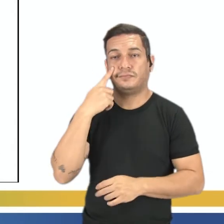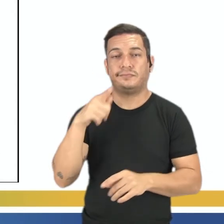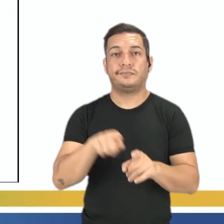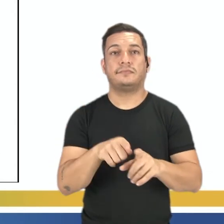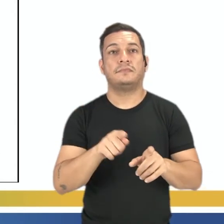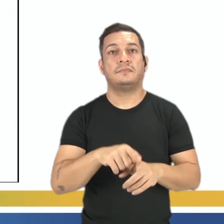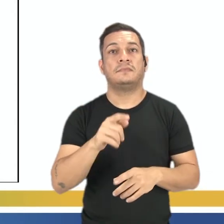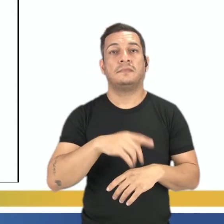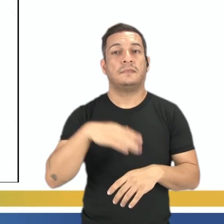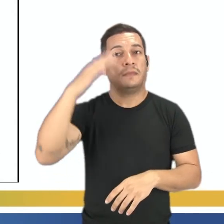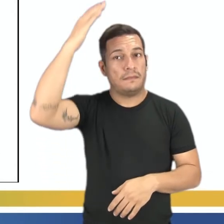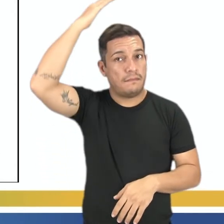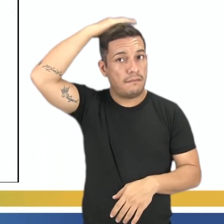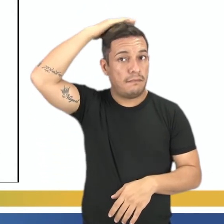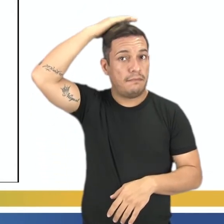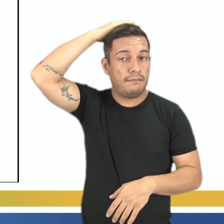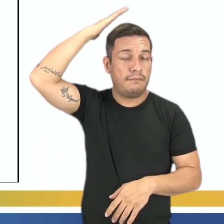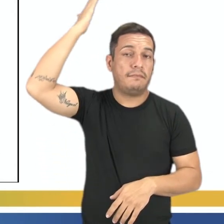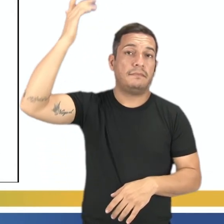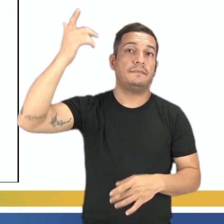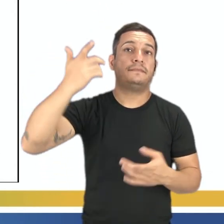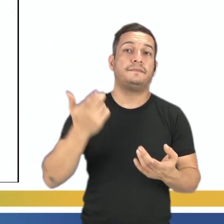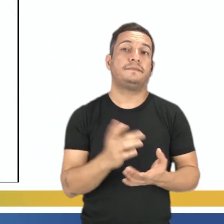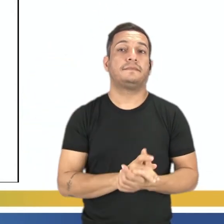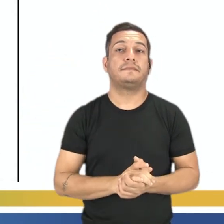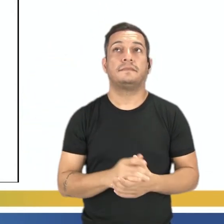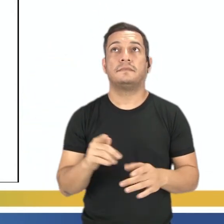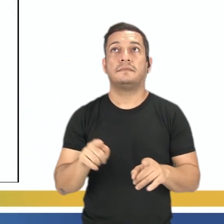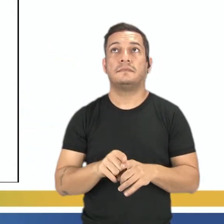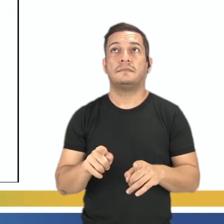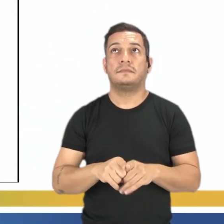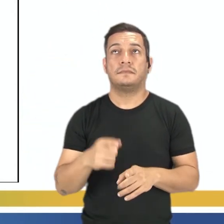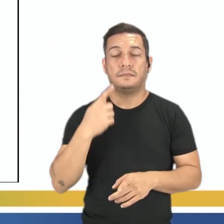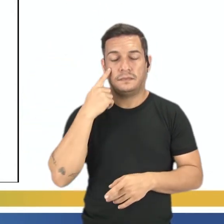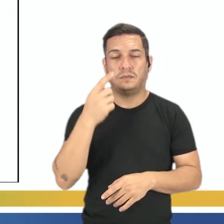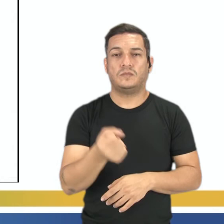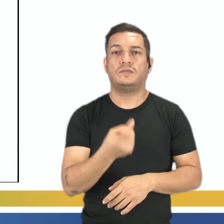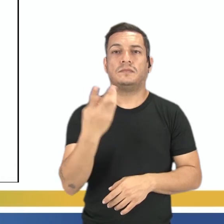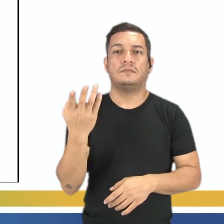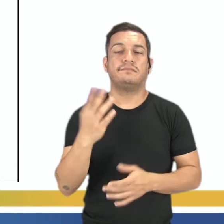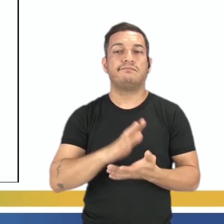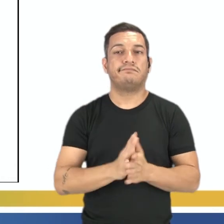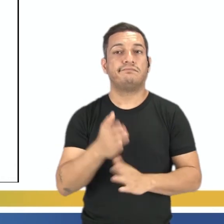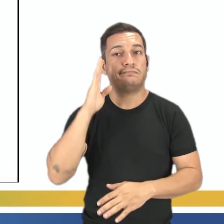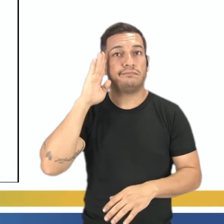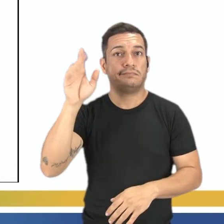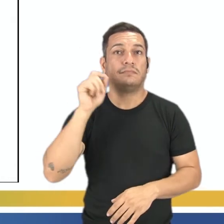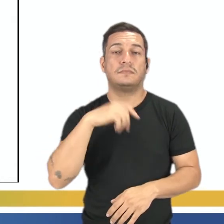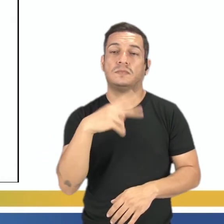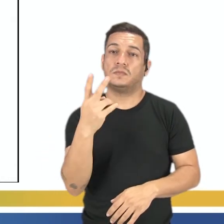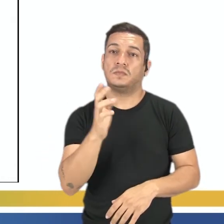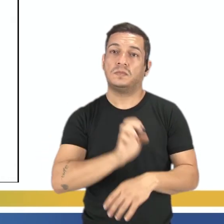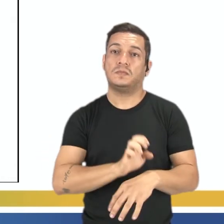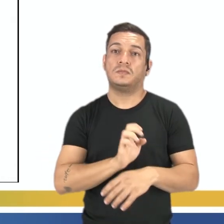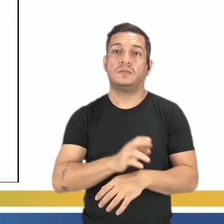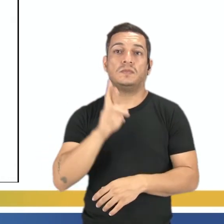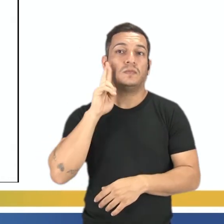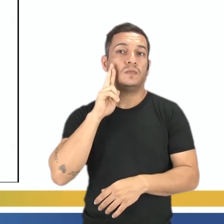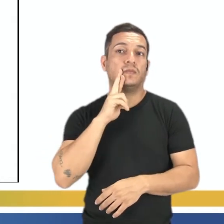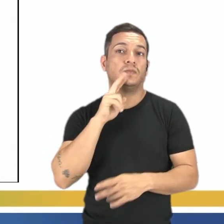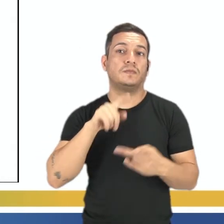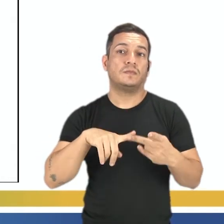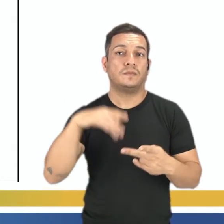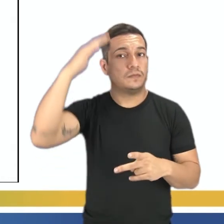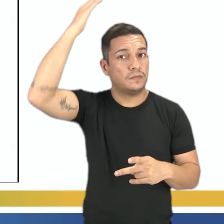também na parte do Pará, né, e vemos aí essa quantidade de desmatamento, principalmente nesses dois estados, em